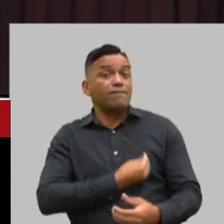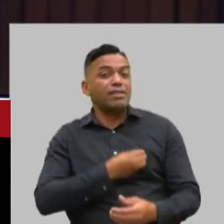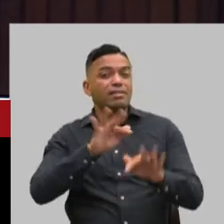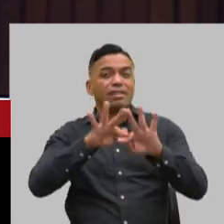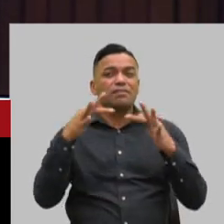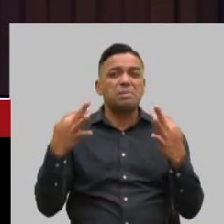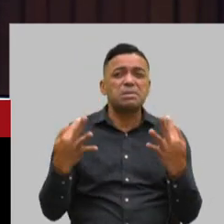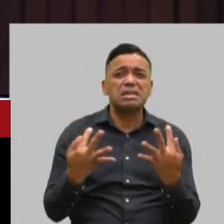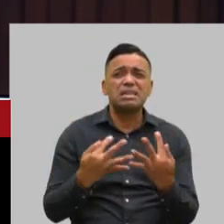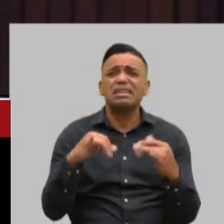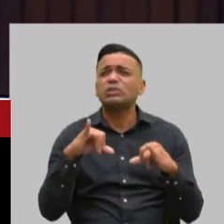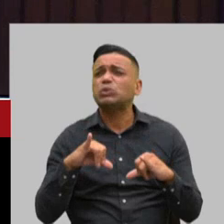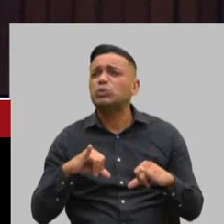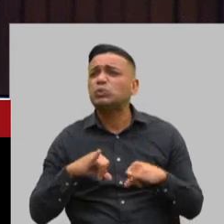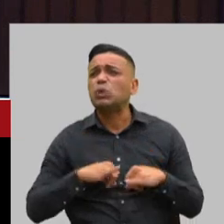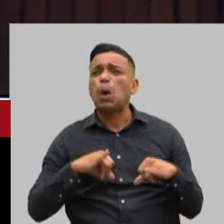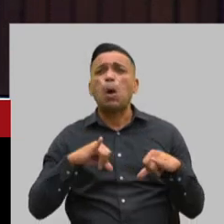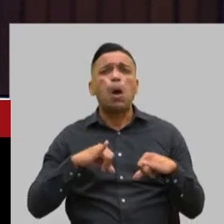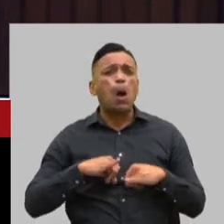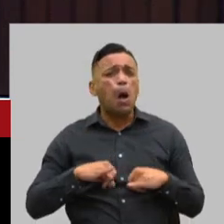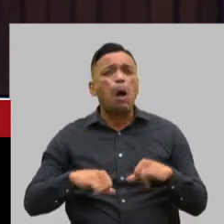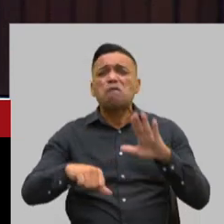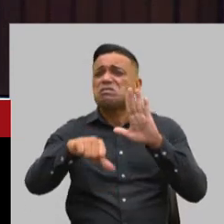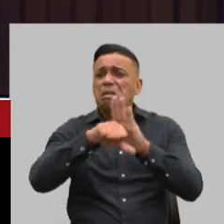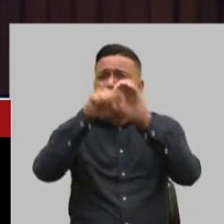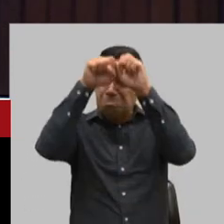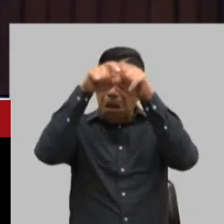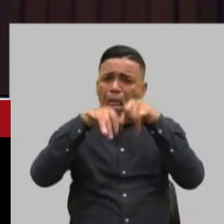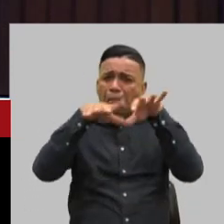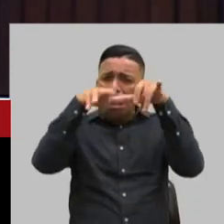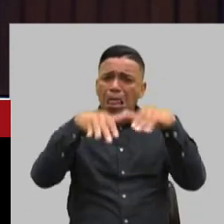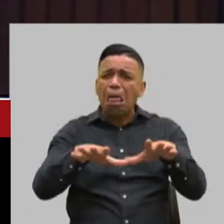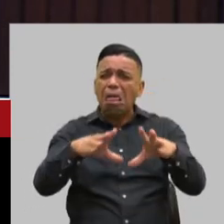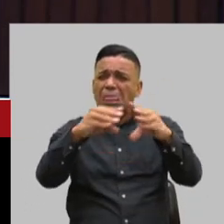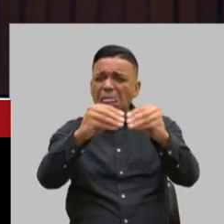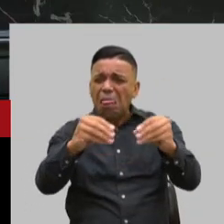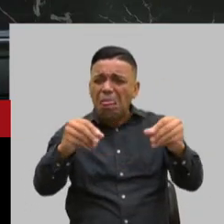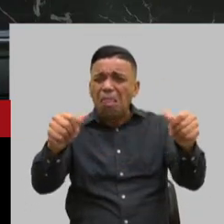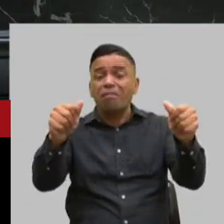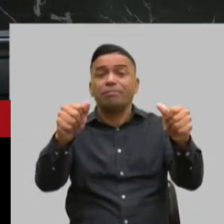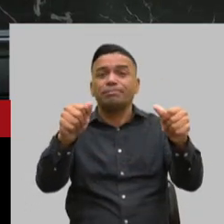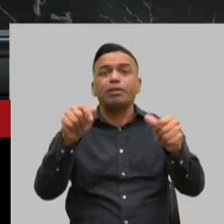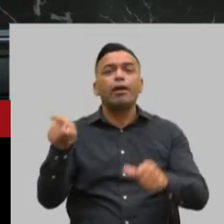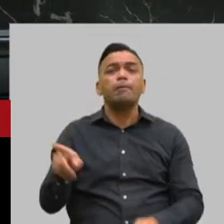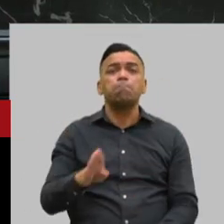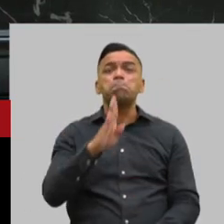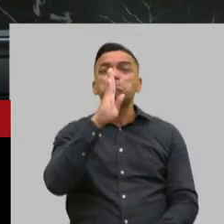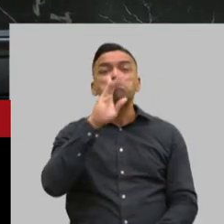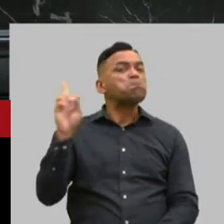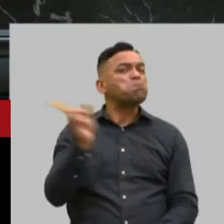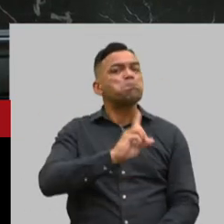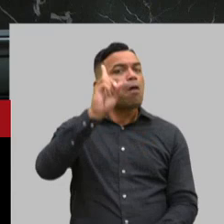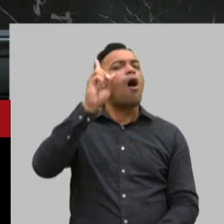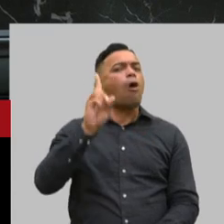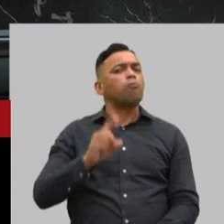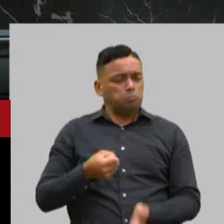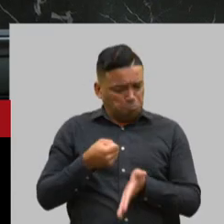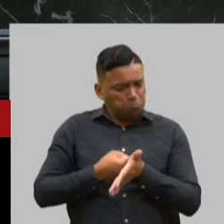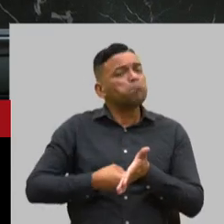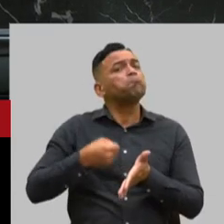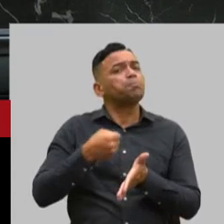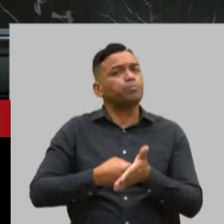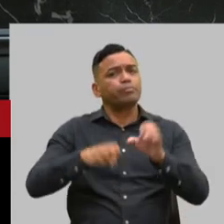devastadas pela lama. Dom Vicente não se calou, defendeu incansavelmente a